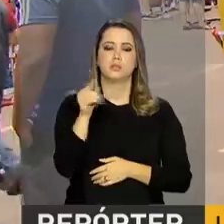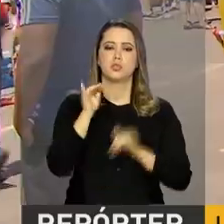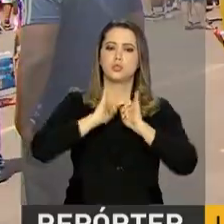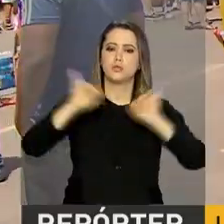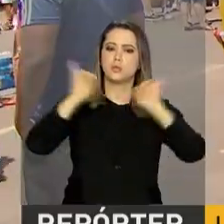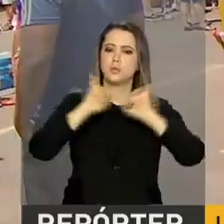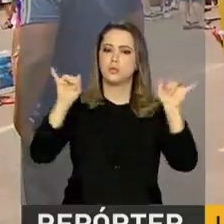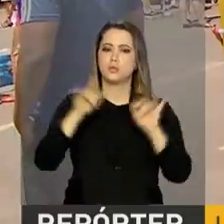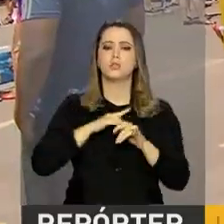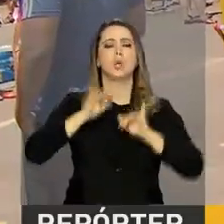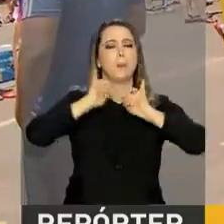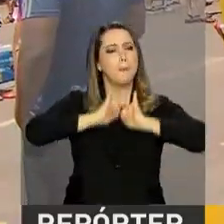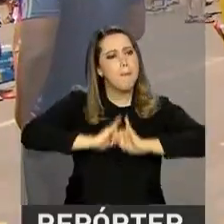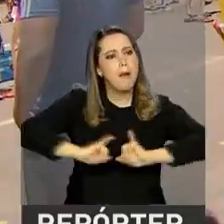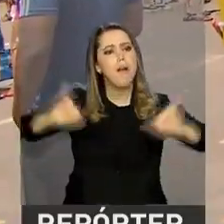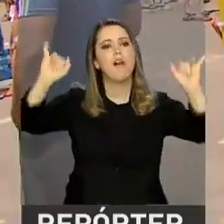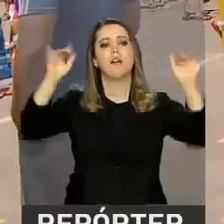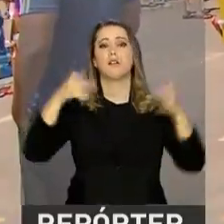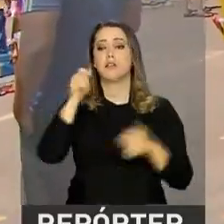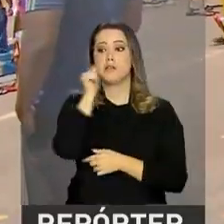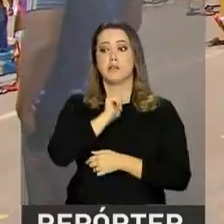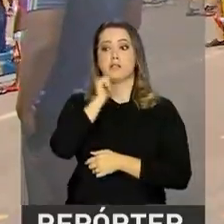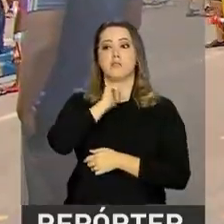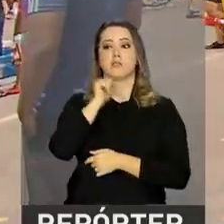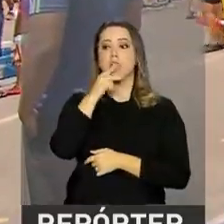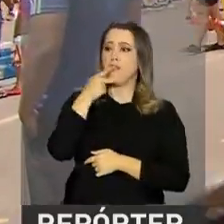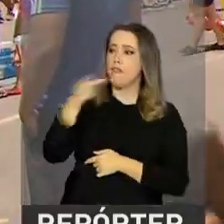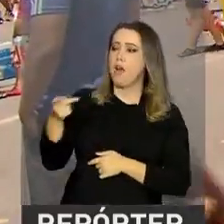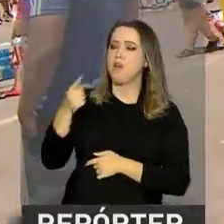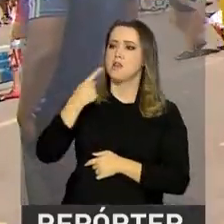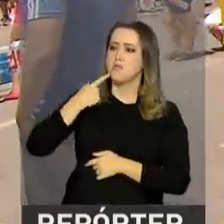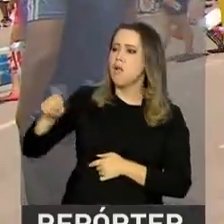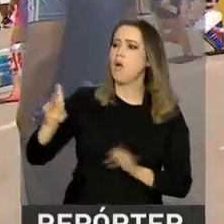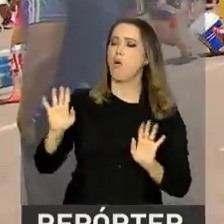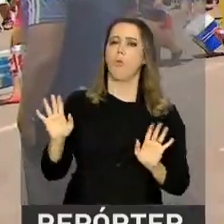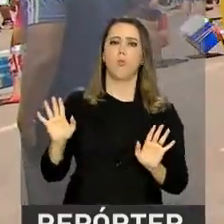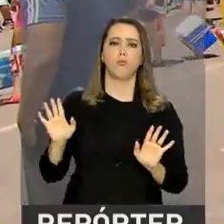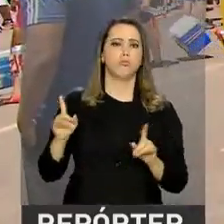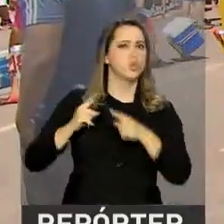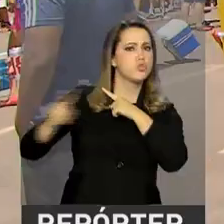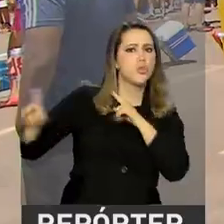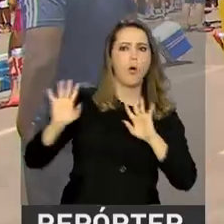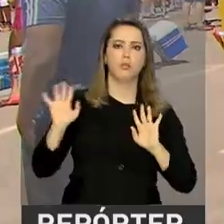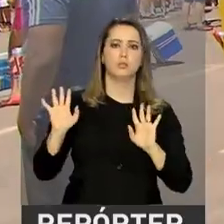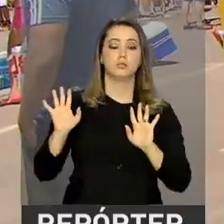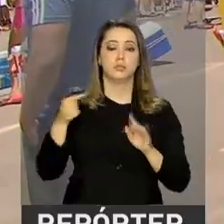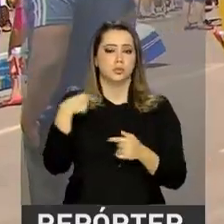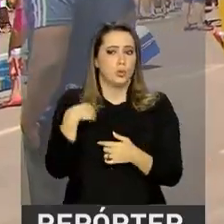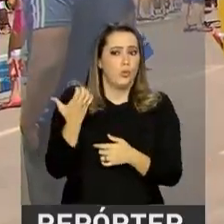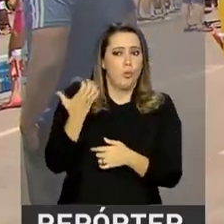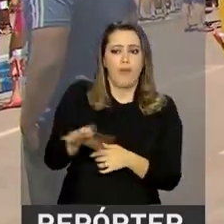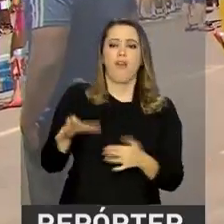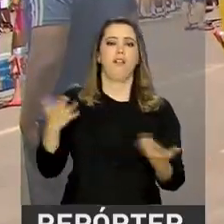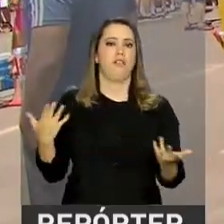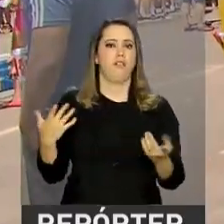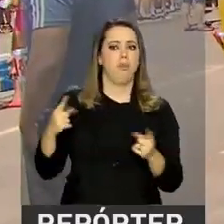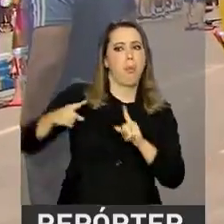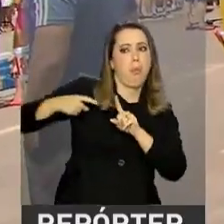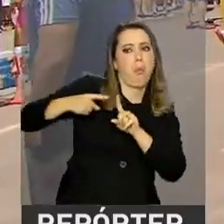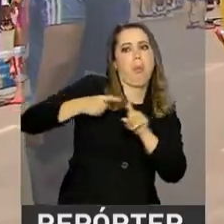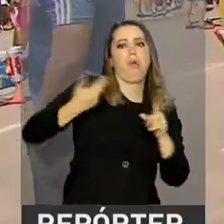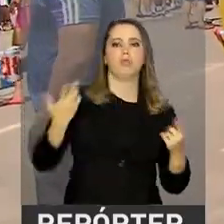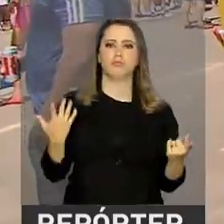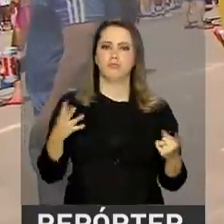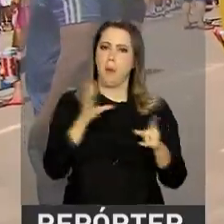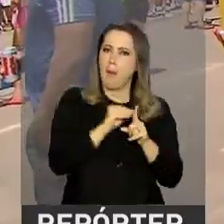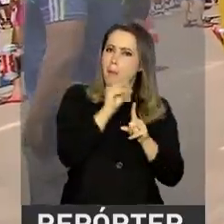que haja campanhas e que as meninas se expressem, que não é legal, que a gente não se sente confortável com isso, que não é normal, sabe? A gente